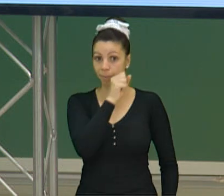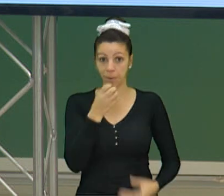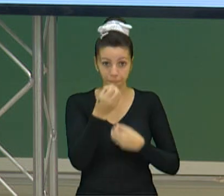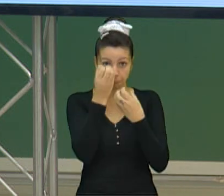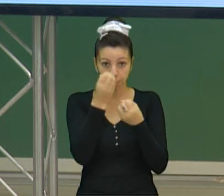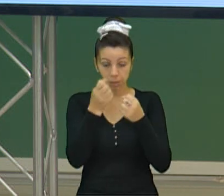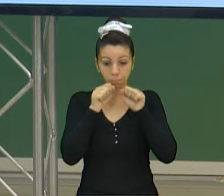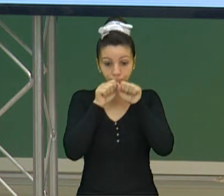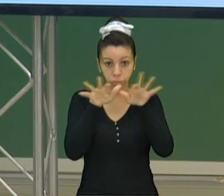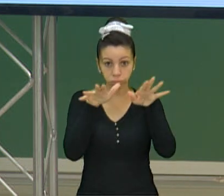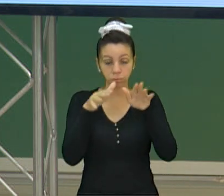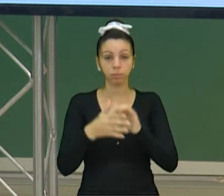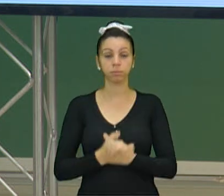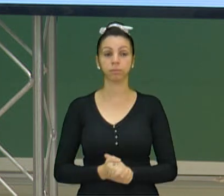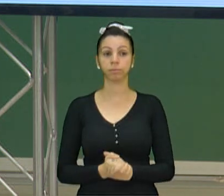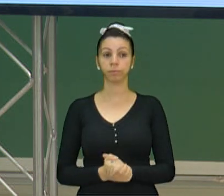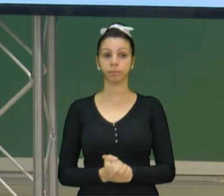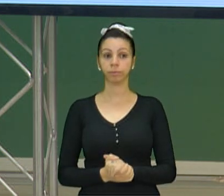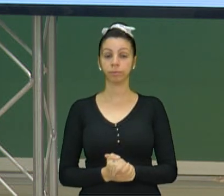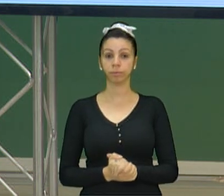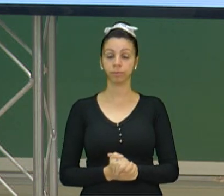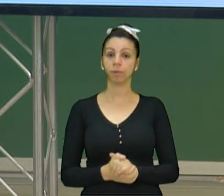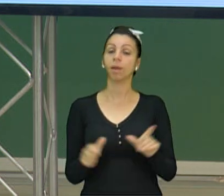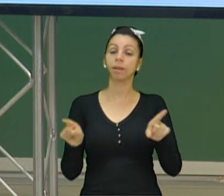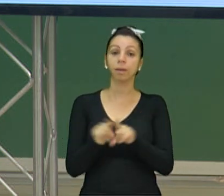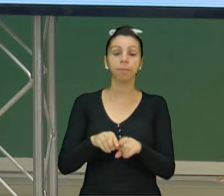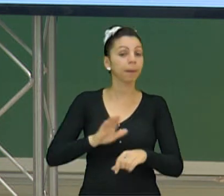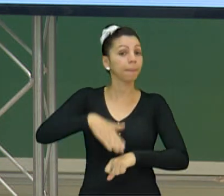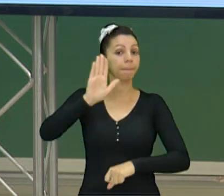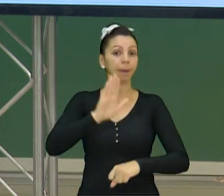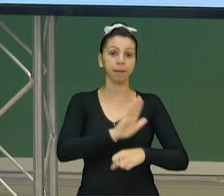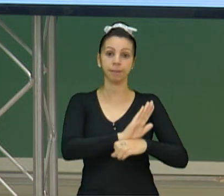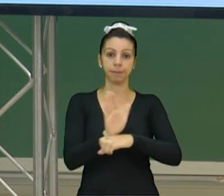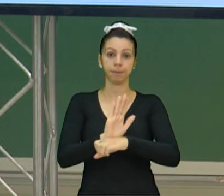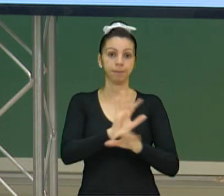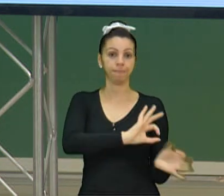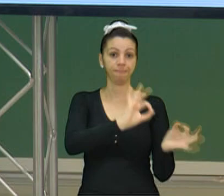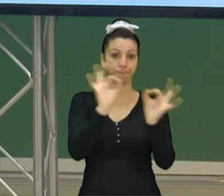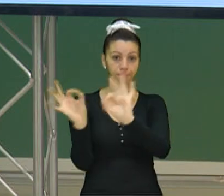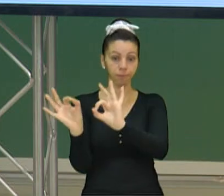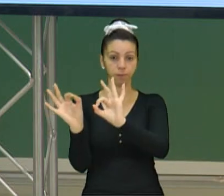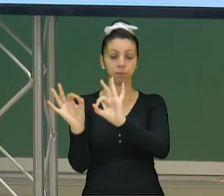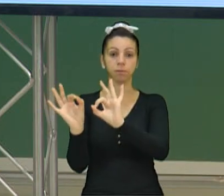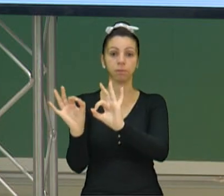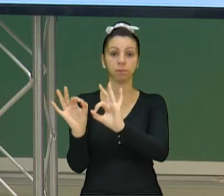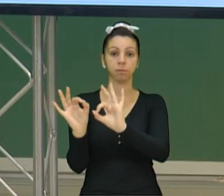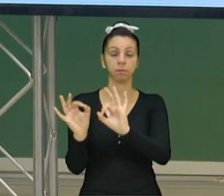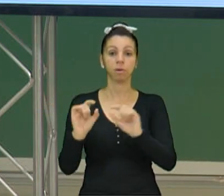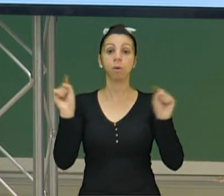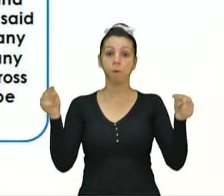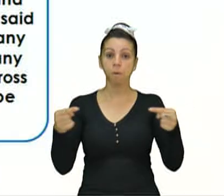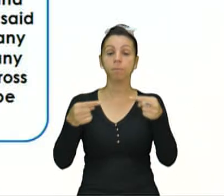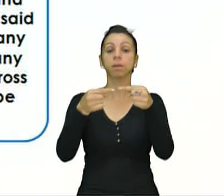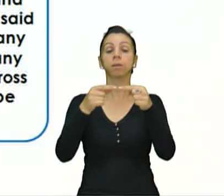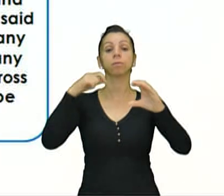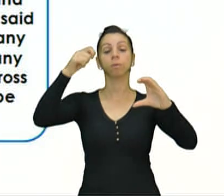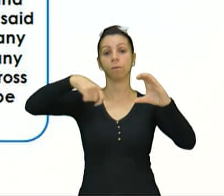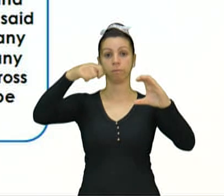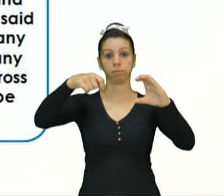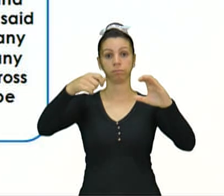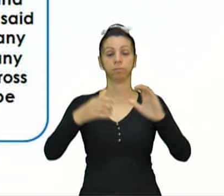tá bom? E também tinha mais vídeos de acordo com o conteúdo que era